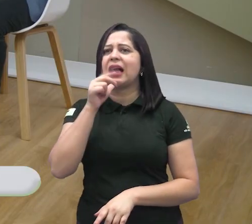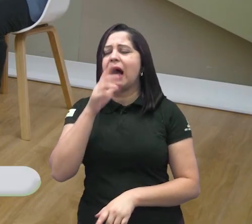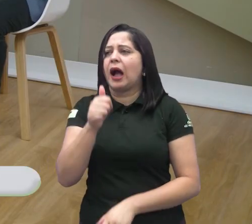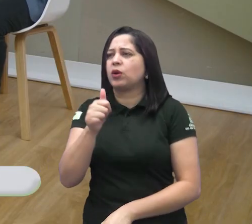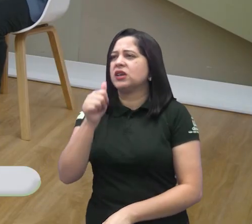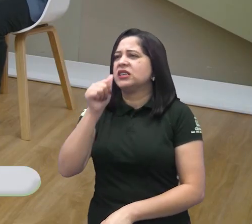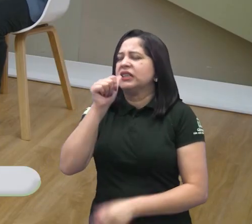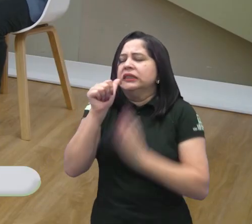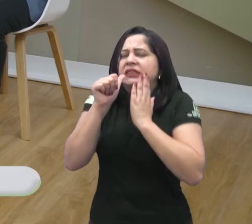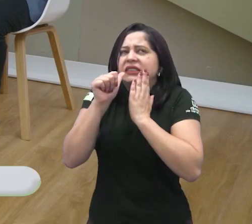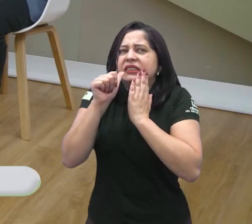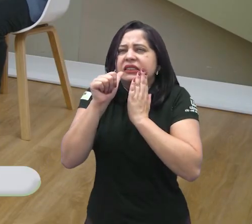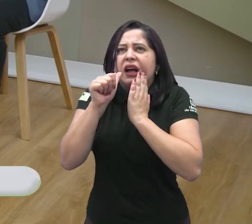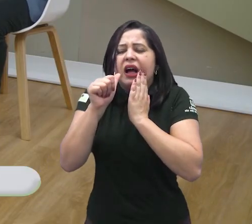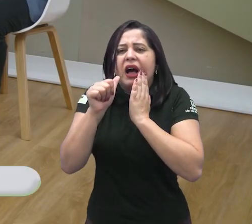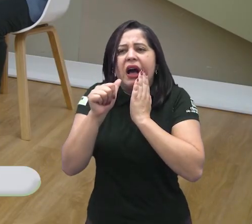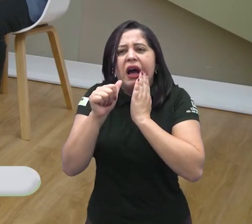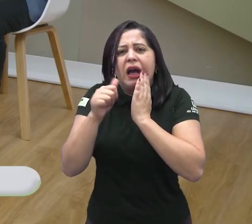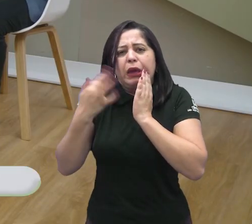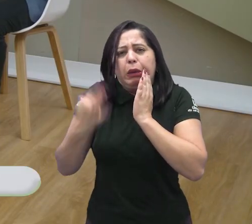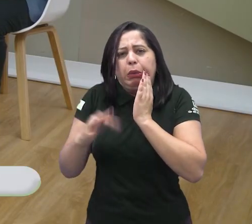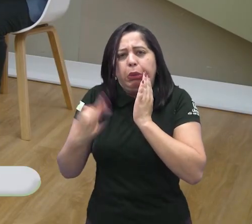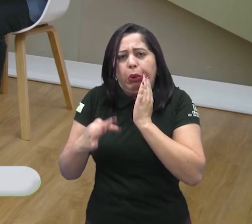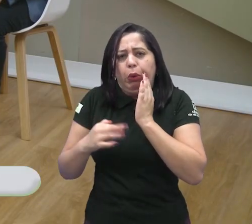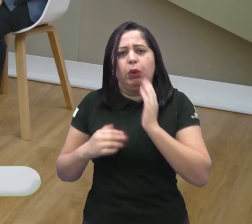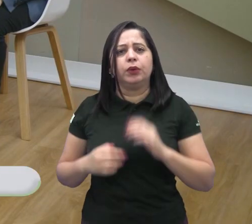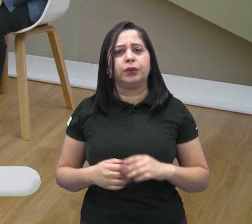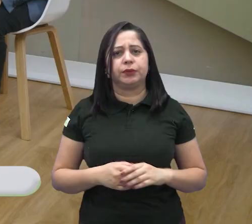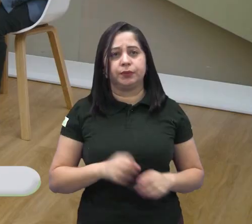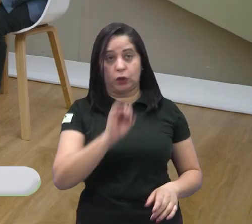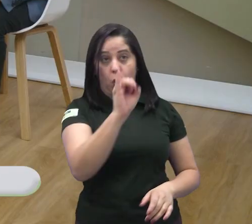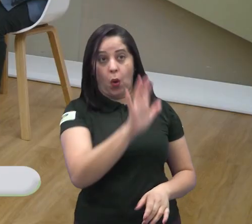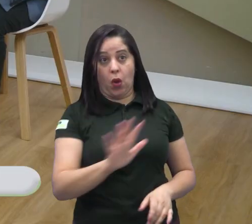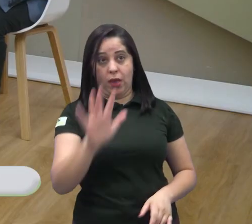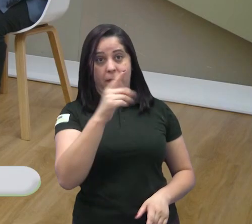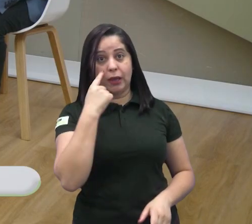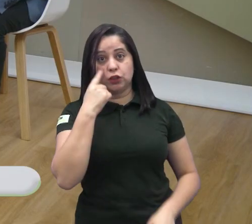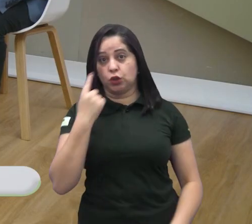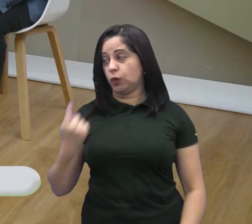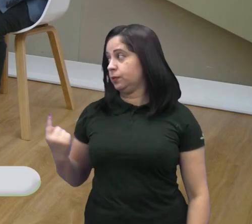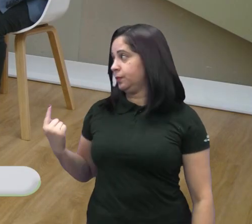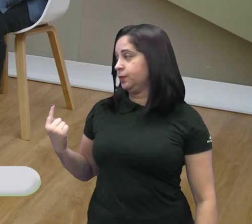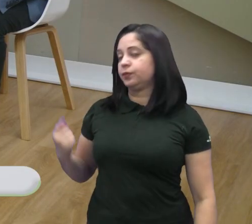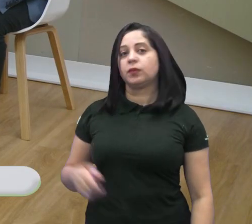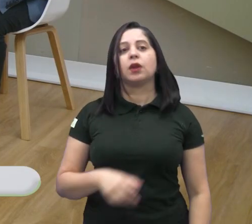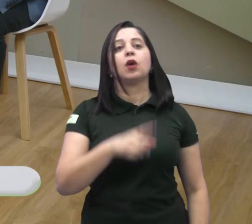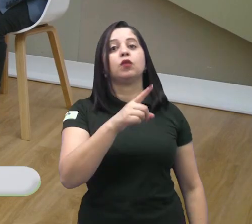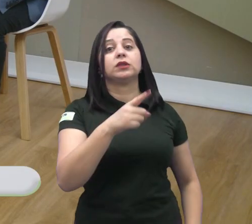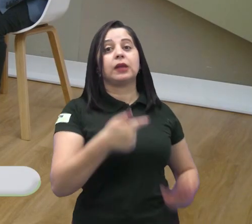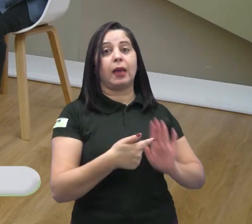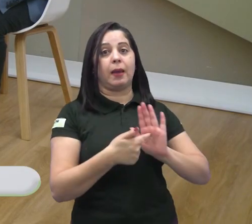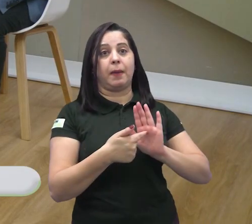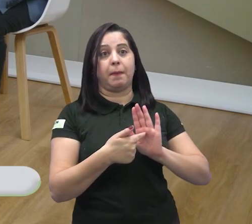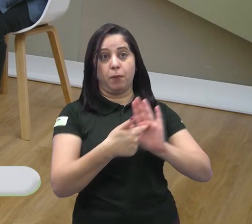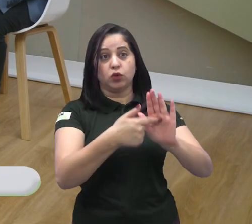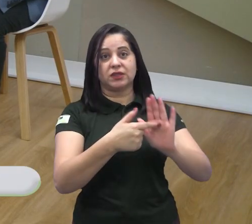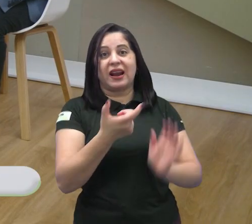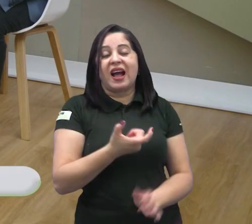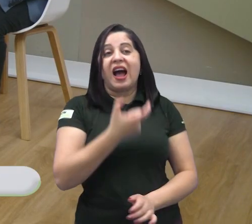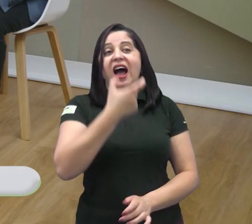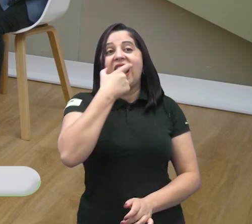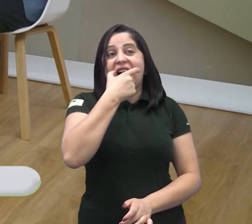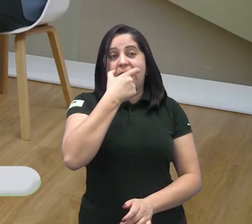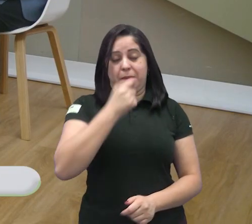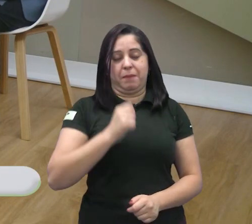faço assim, eu bebo uma água, dói gelado. Nos dentes. Gelado, tem uma terceira imagem para a gente concluir aqui, também ilustra bastante. E aí você trouxe